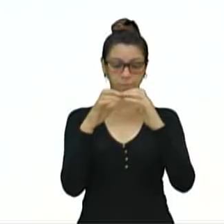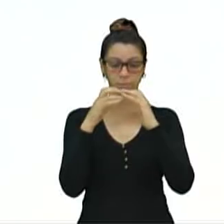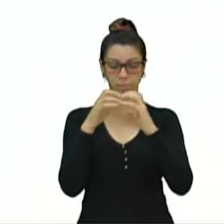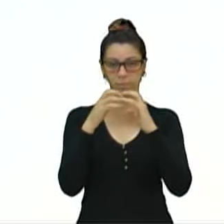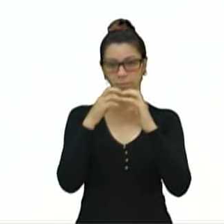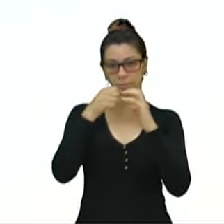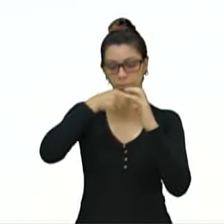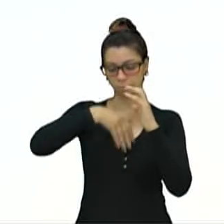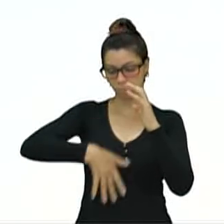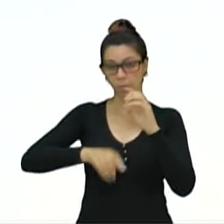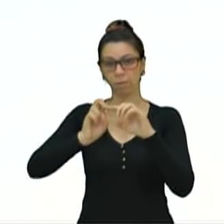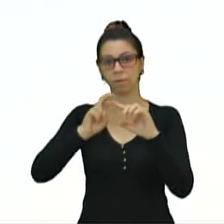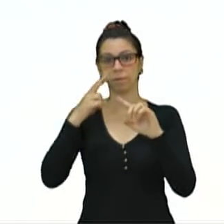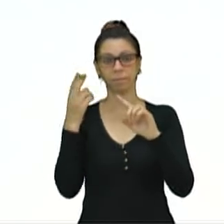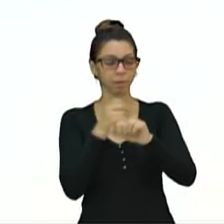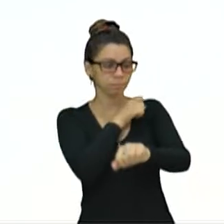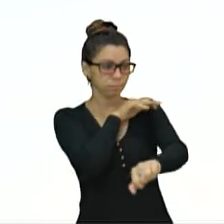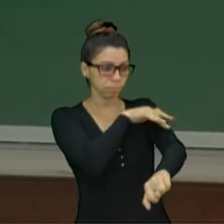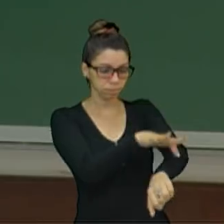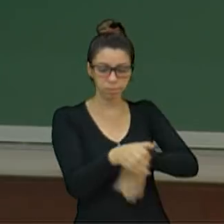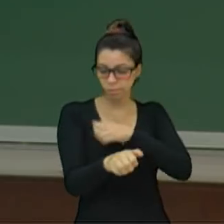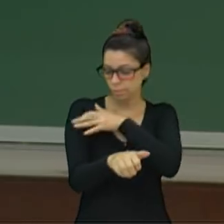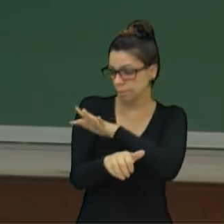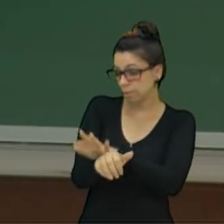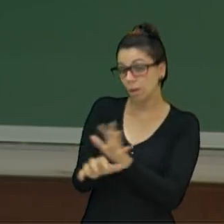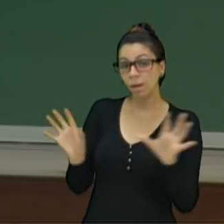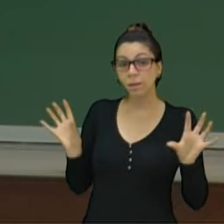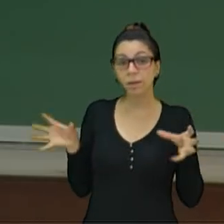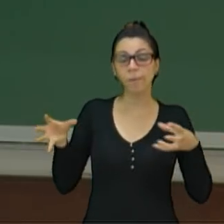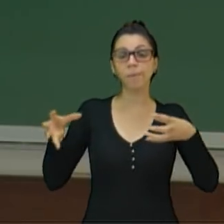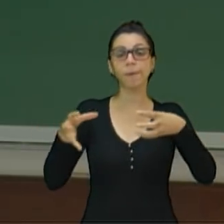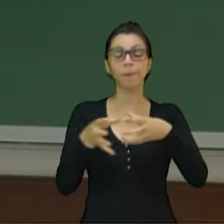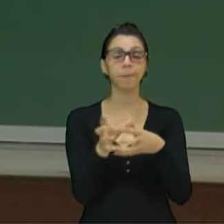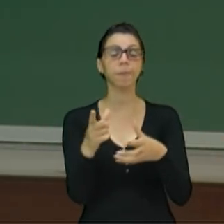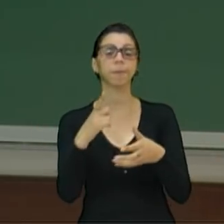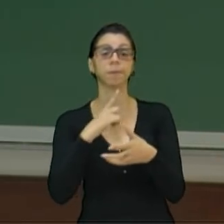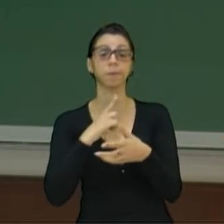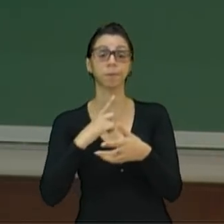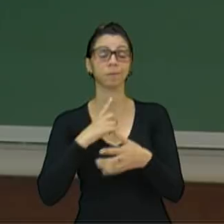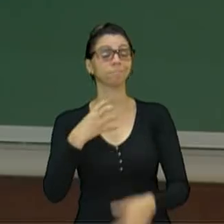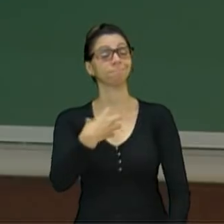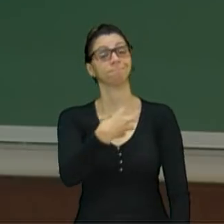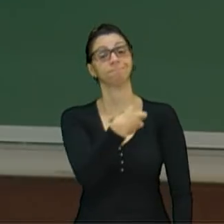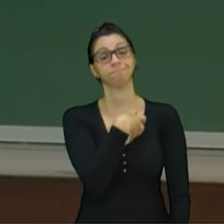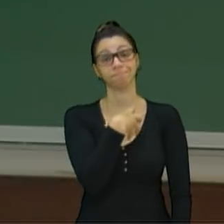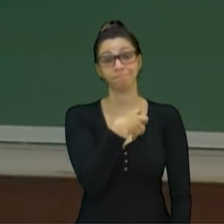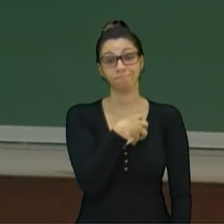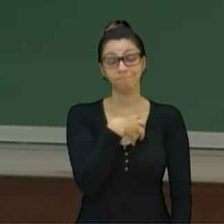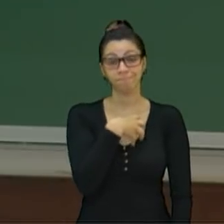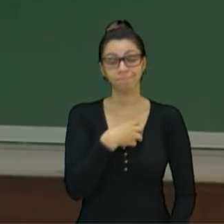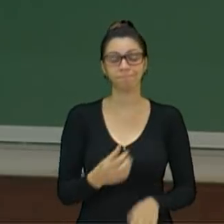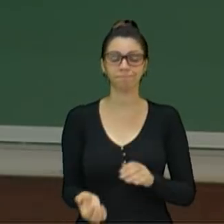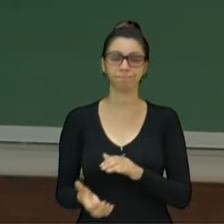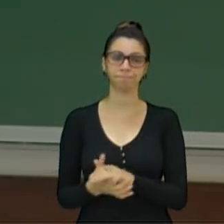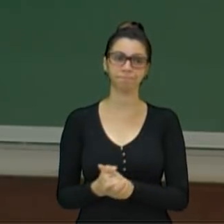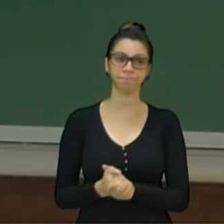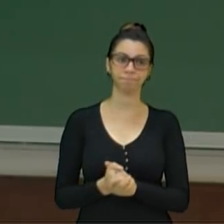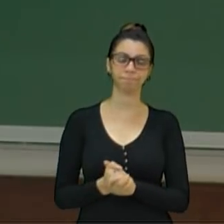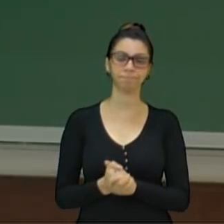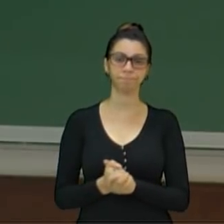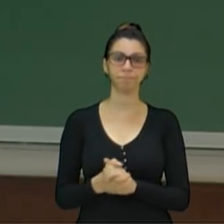que trabalham juntos para que nós tenhamos as sensações dos sentidos.